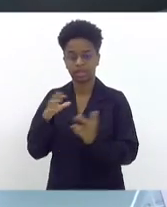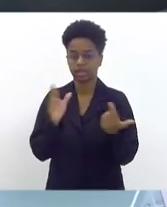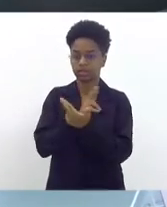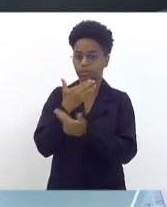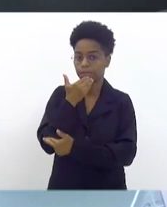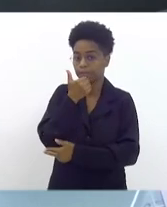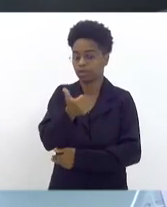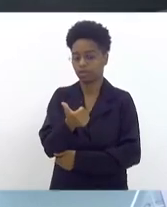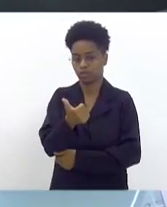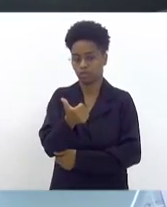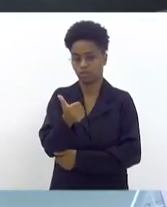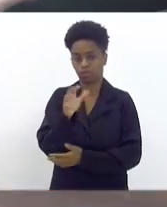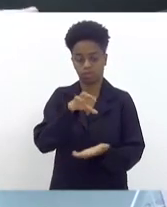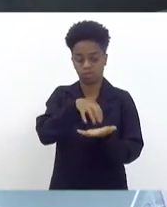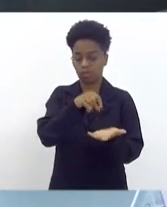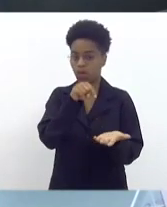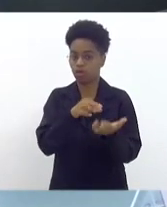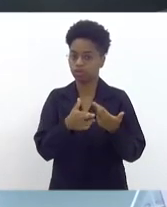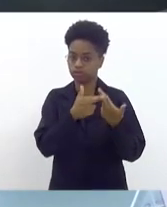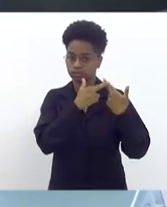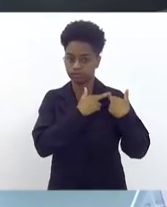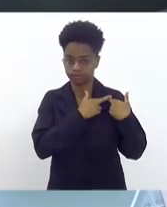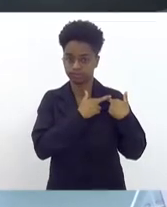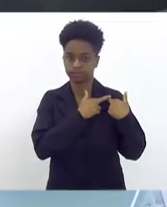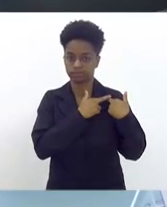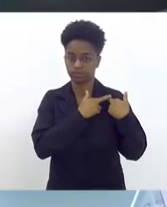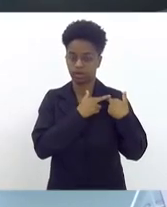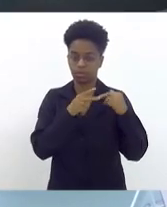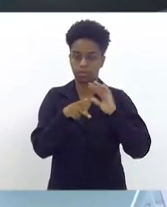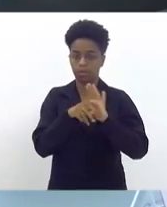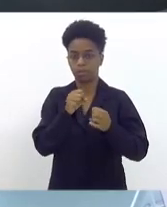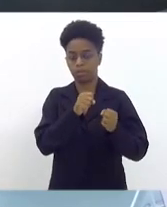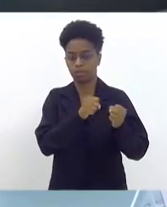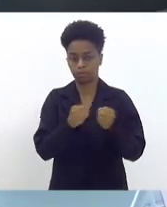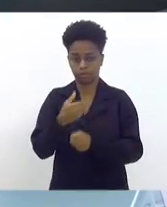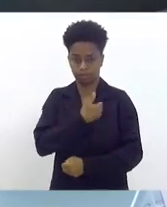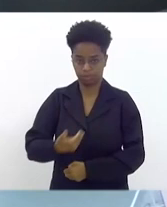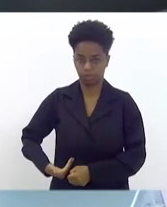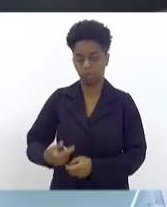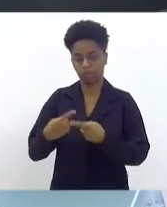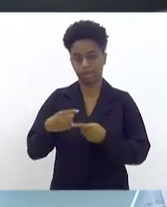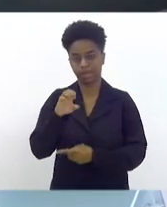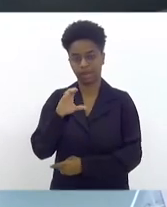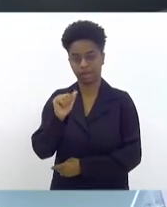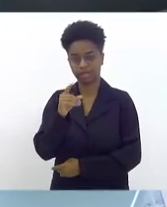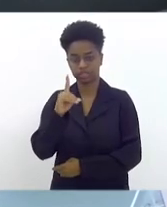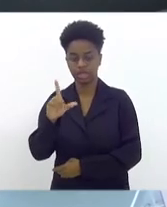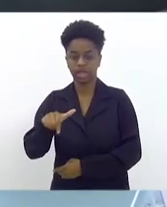relacionamento possível com uma entidade delegada do poder público, como é o ECAD, que é de direito